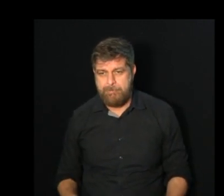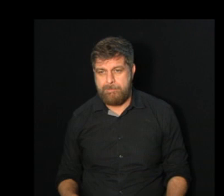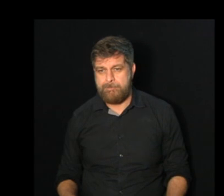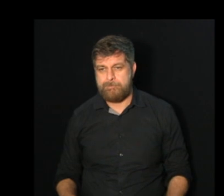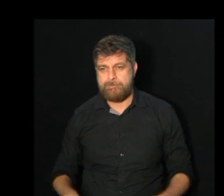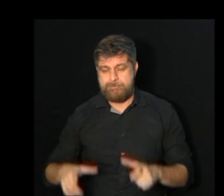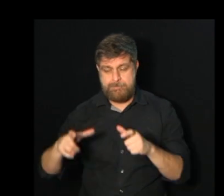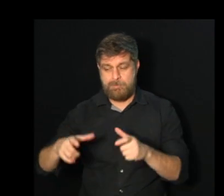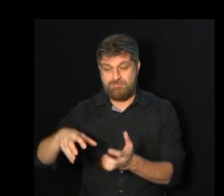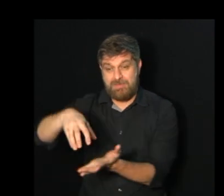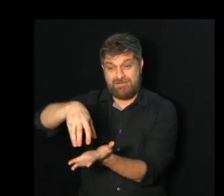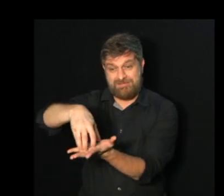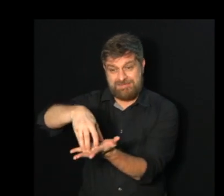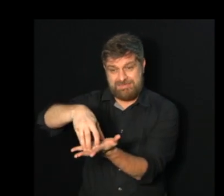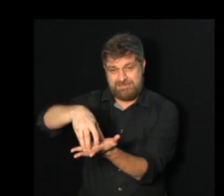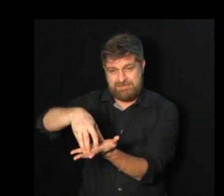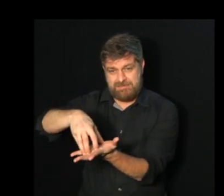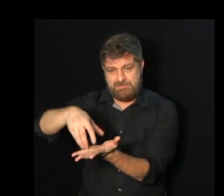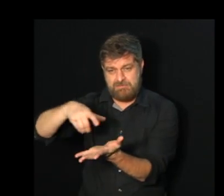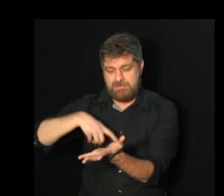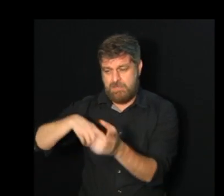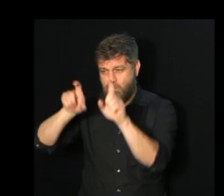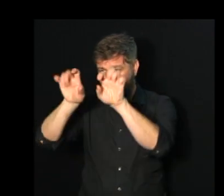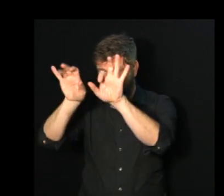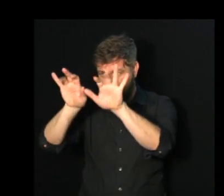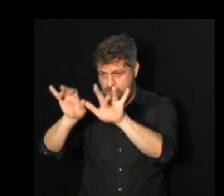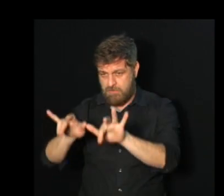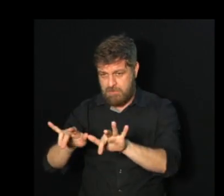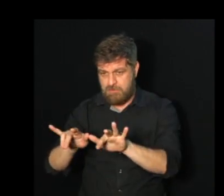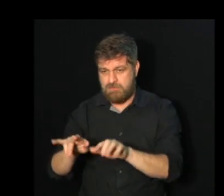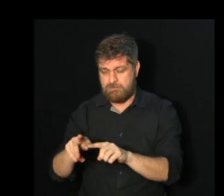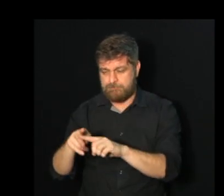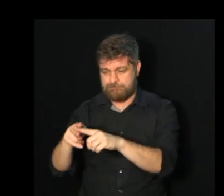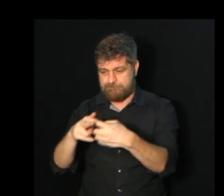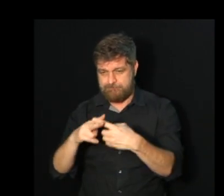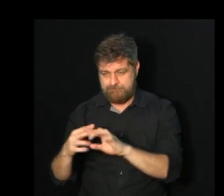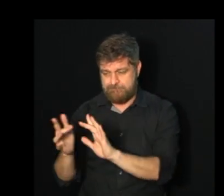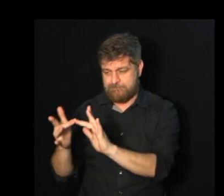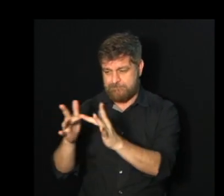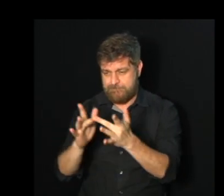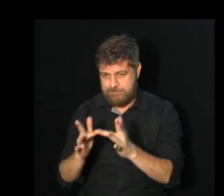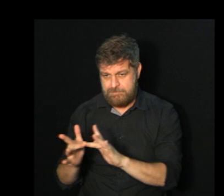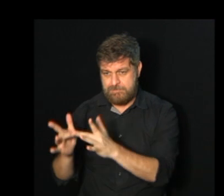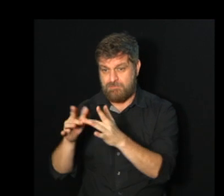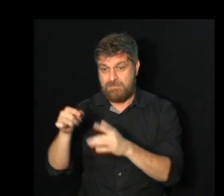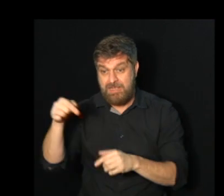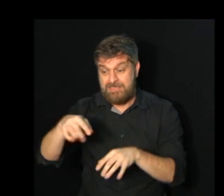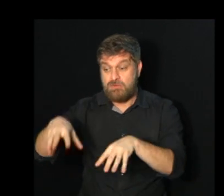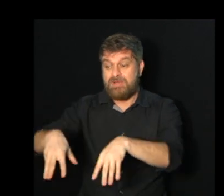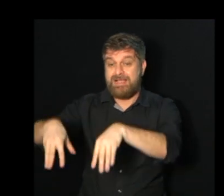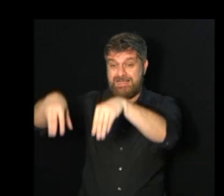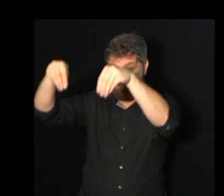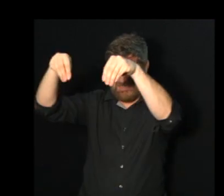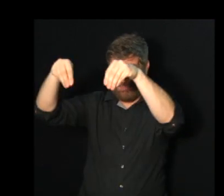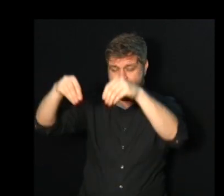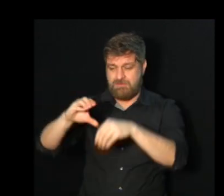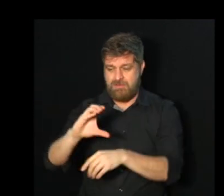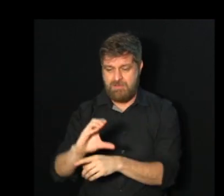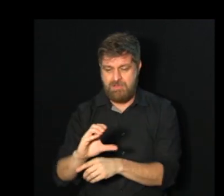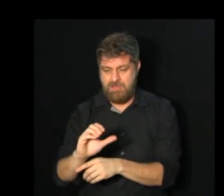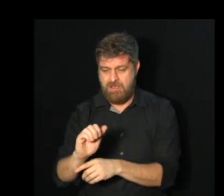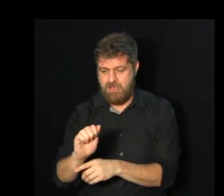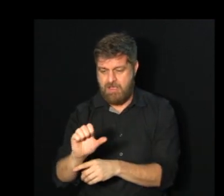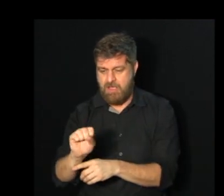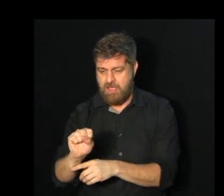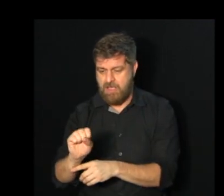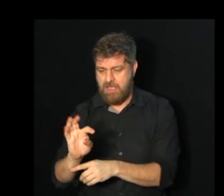data center, e ela tem um computador fazendo a interligação. Ela fica no castelo, né? Então tem um computador ali